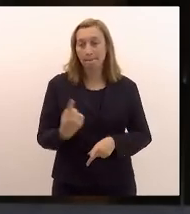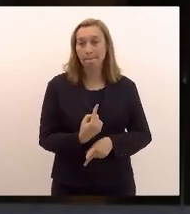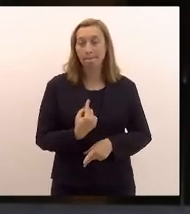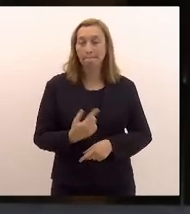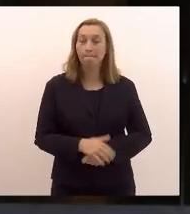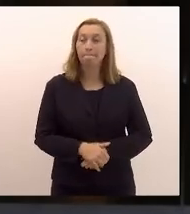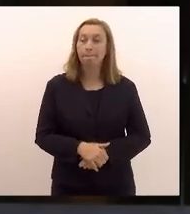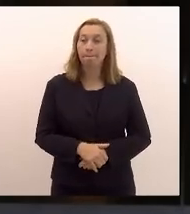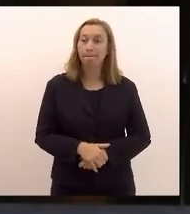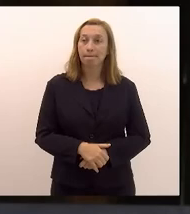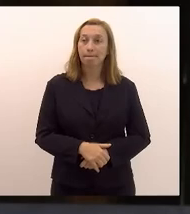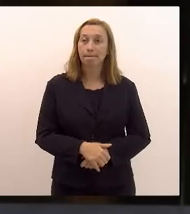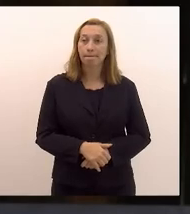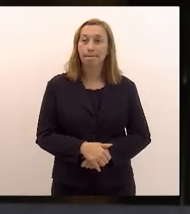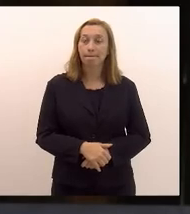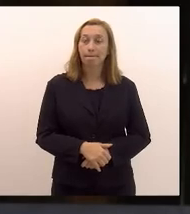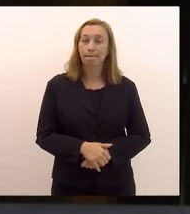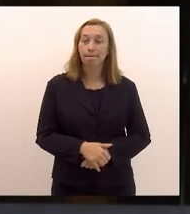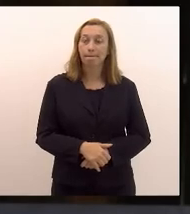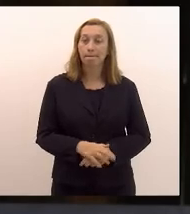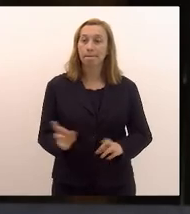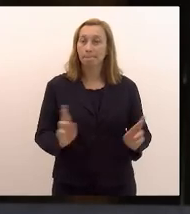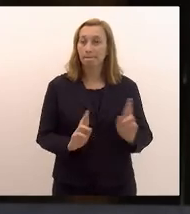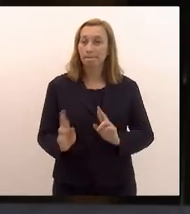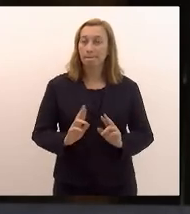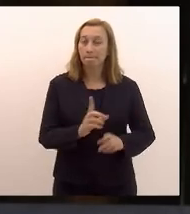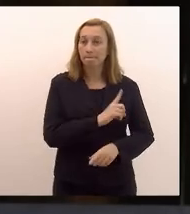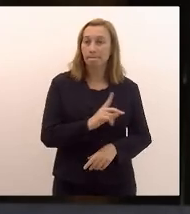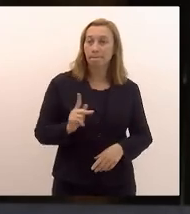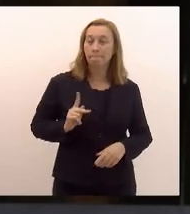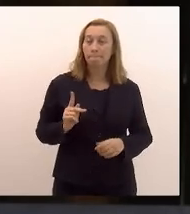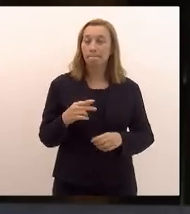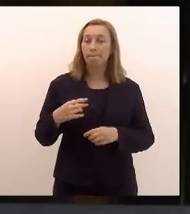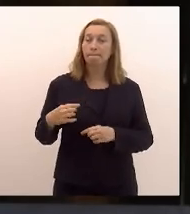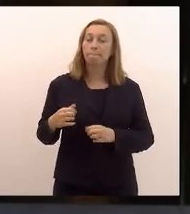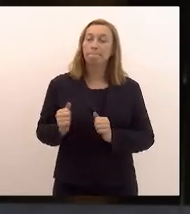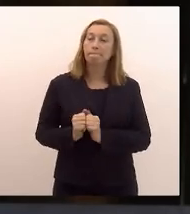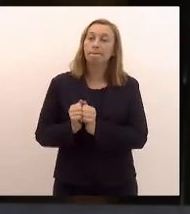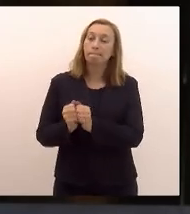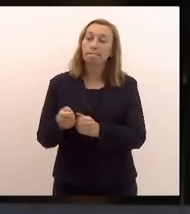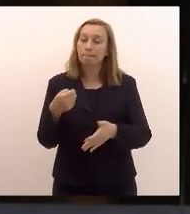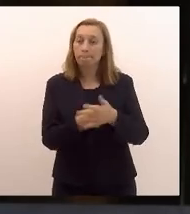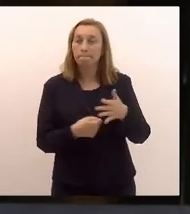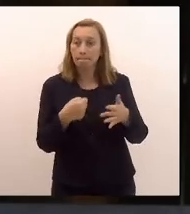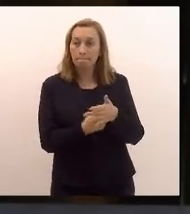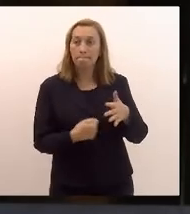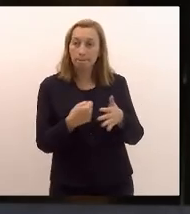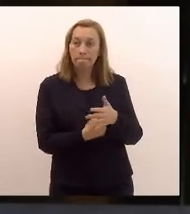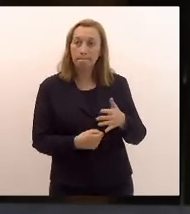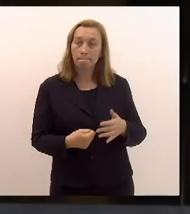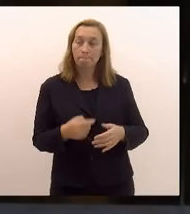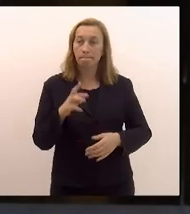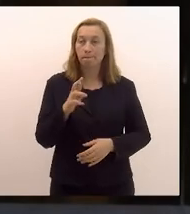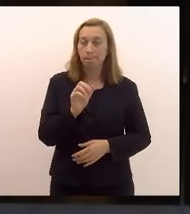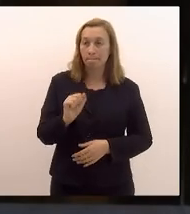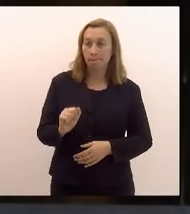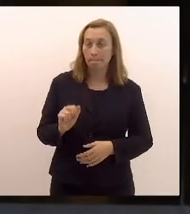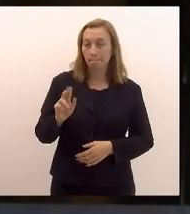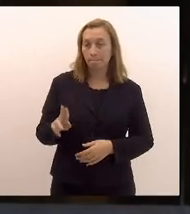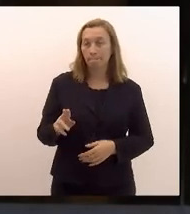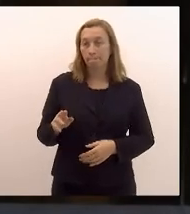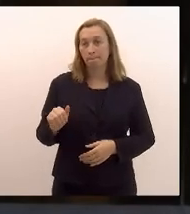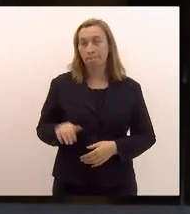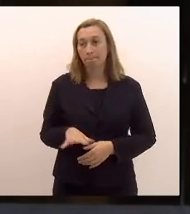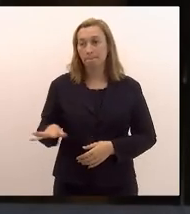direitos as minhas relações com defensor de vem de longe das parcerias e lutas e sobretudo no Borel e nas favelas